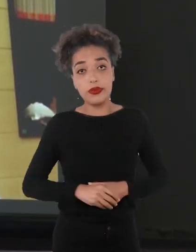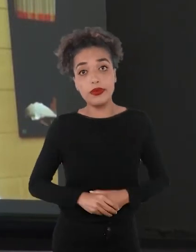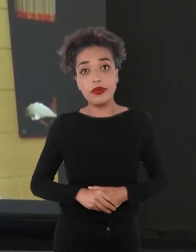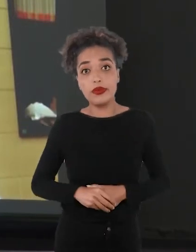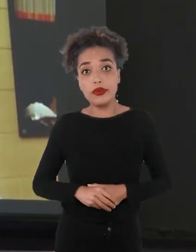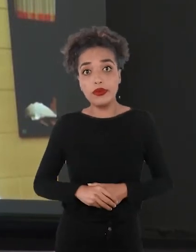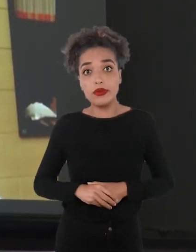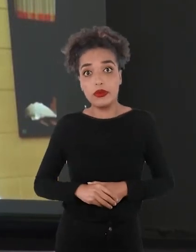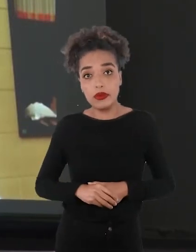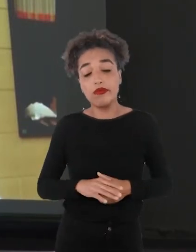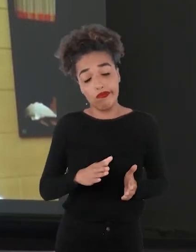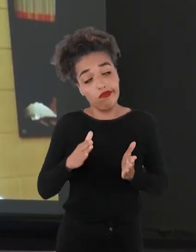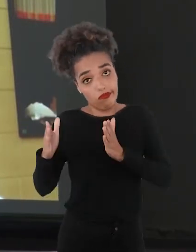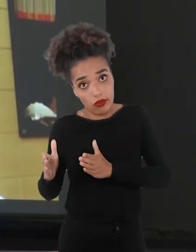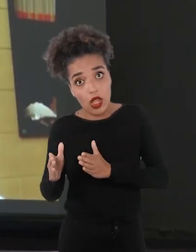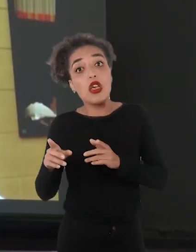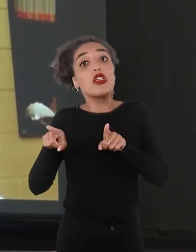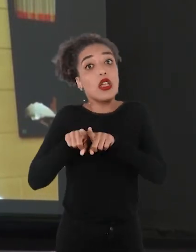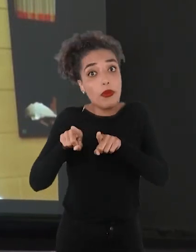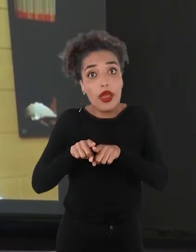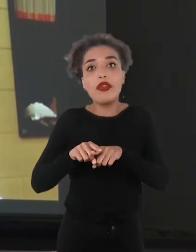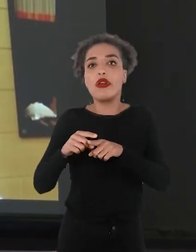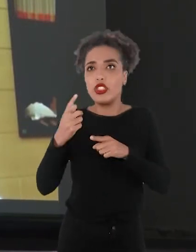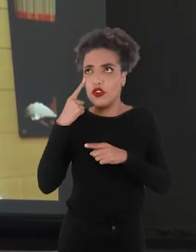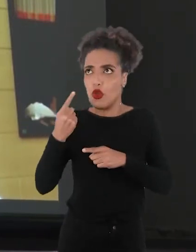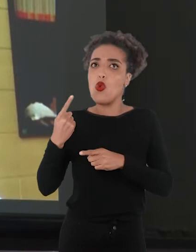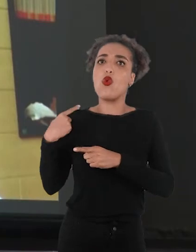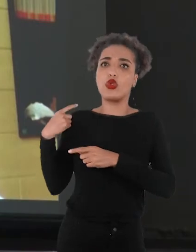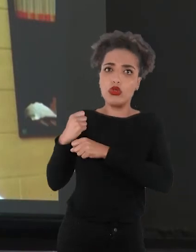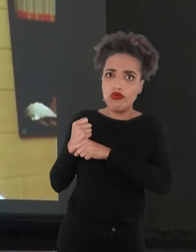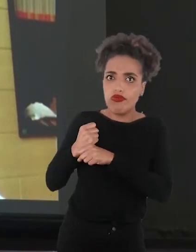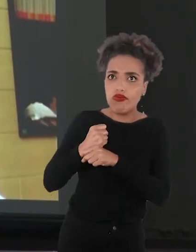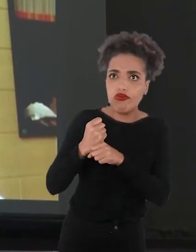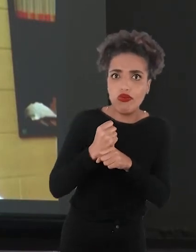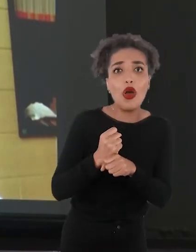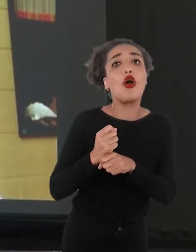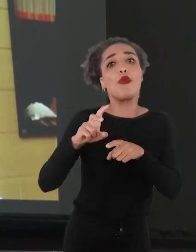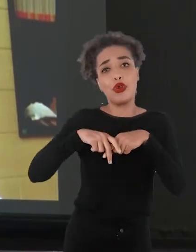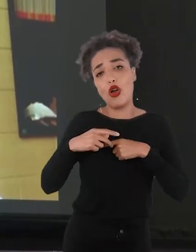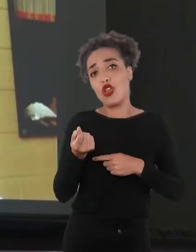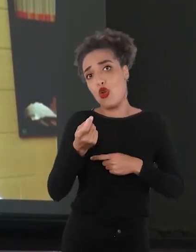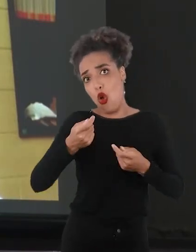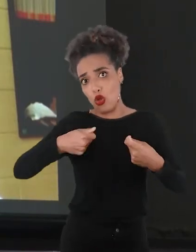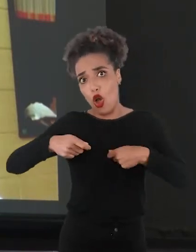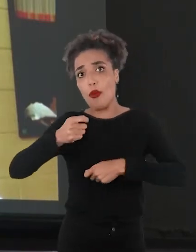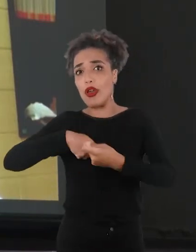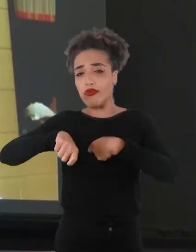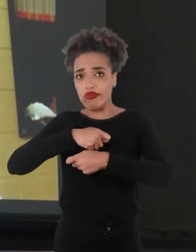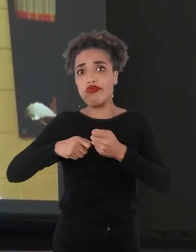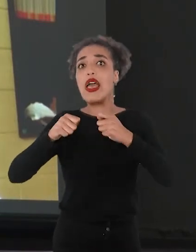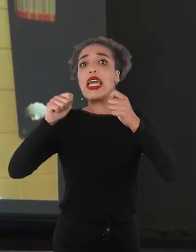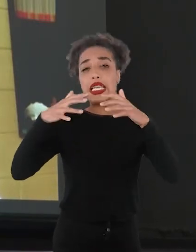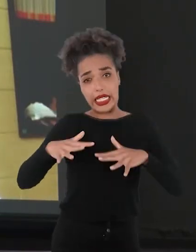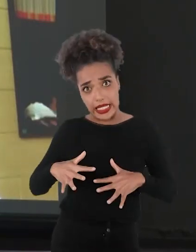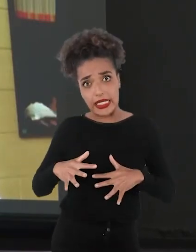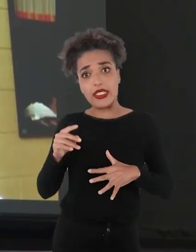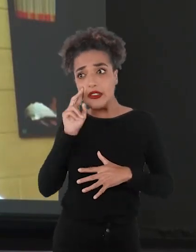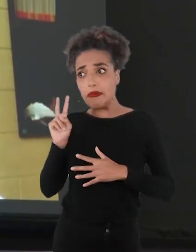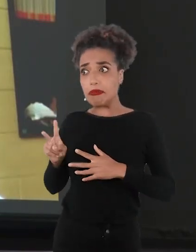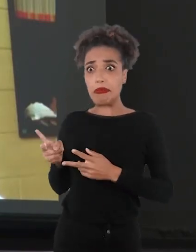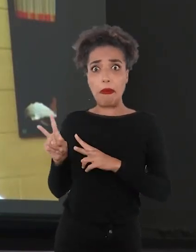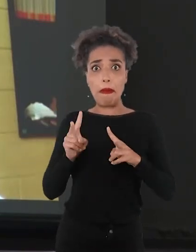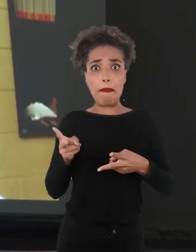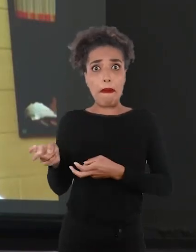lado, e nos últimos anos, inclusive, acentuado pela crise econômica, a gente observa